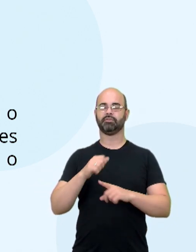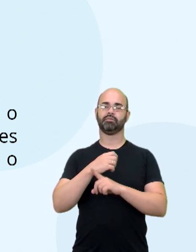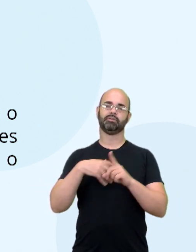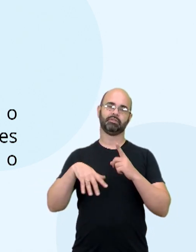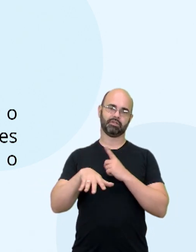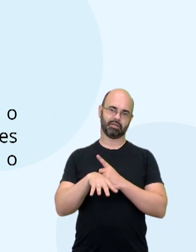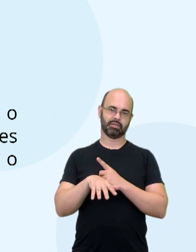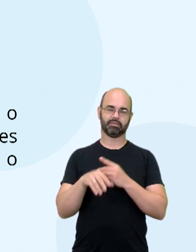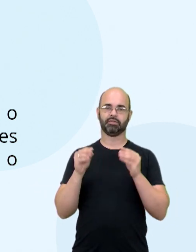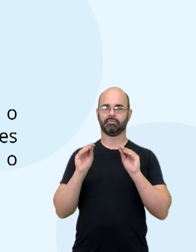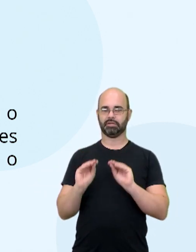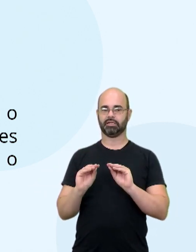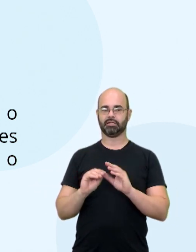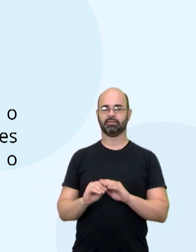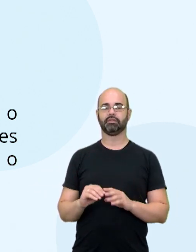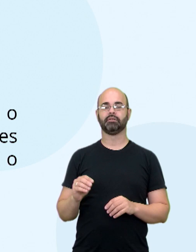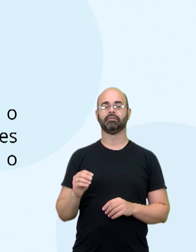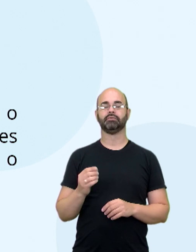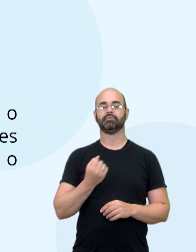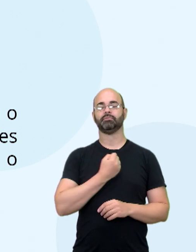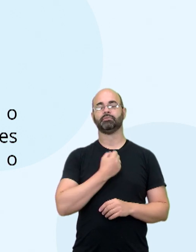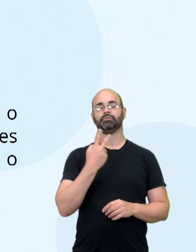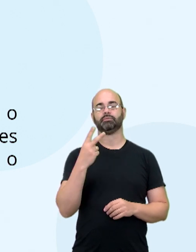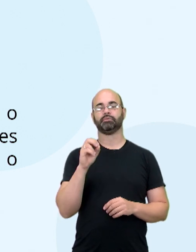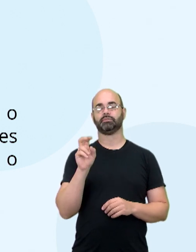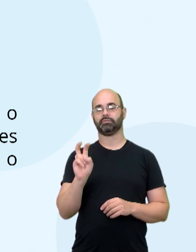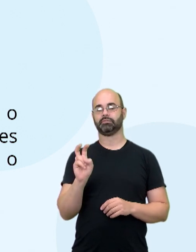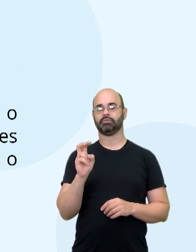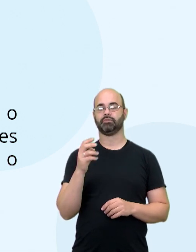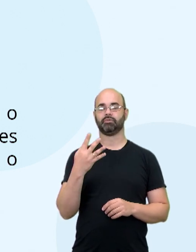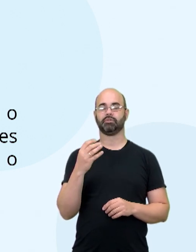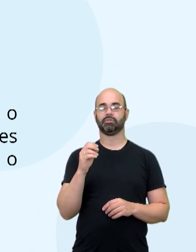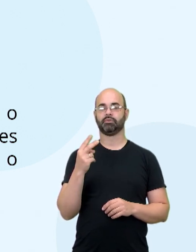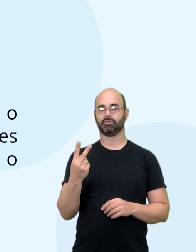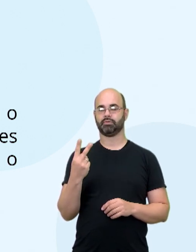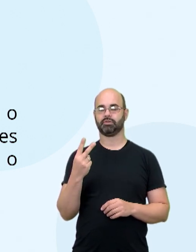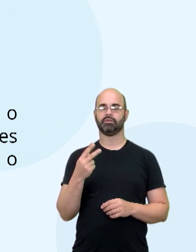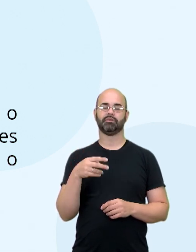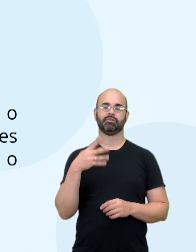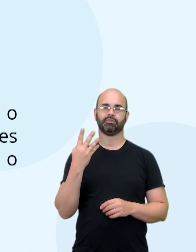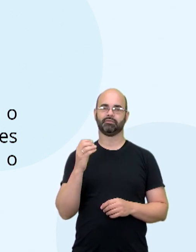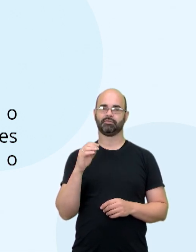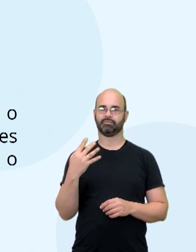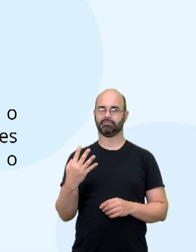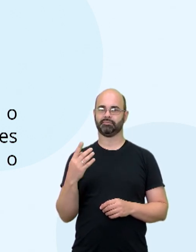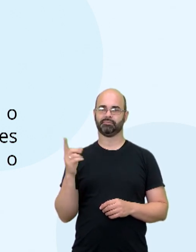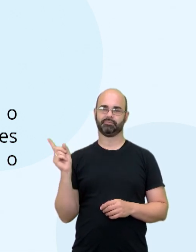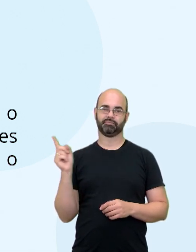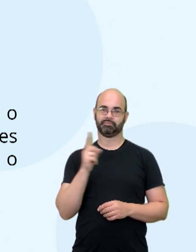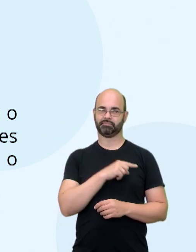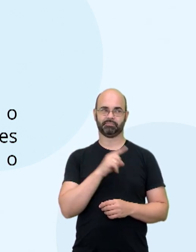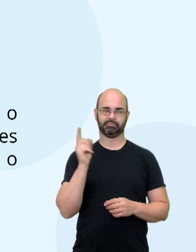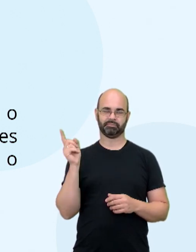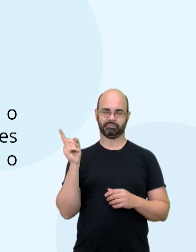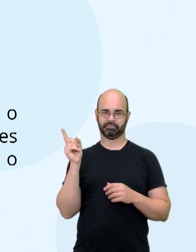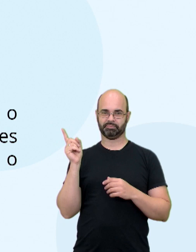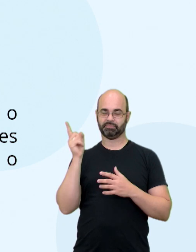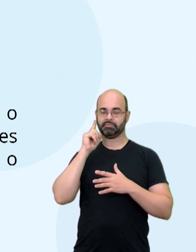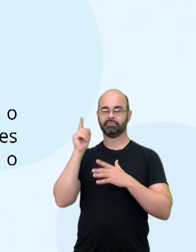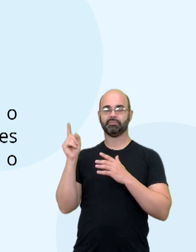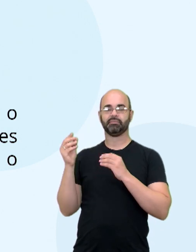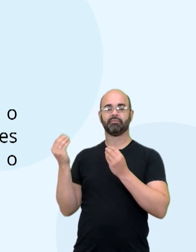lá as habilidades 205, 402 e a habilidade 404. E o